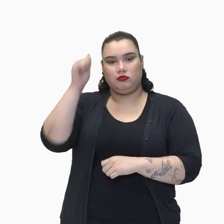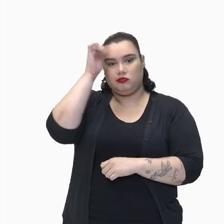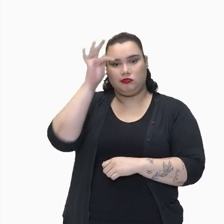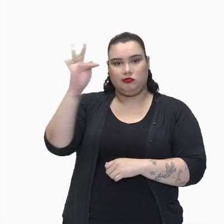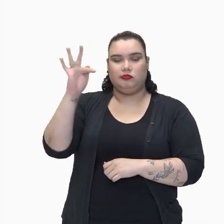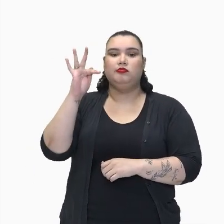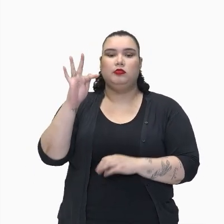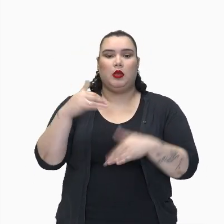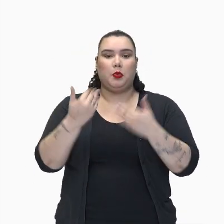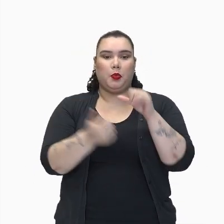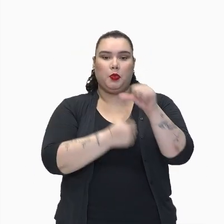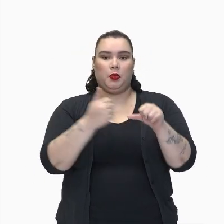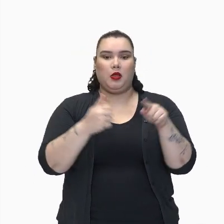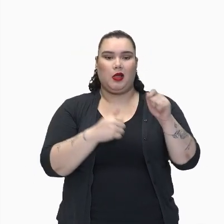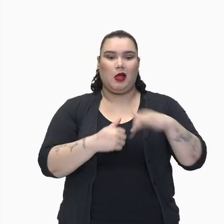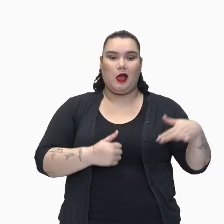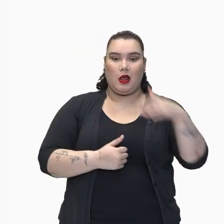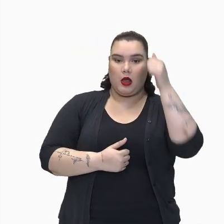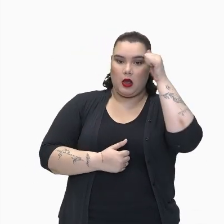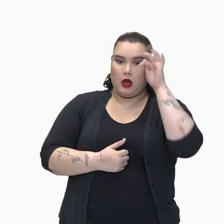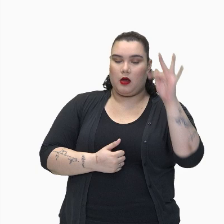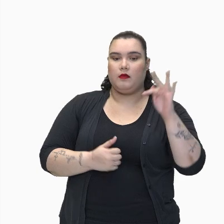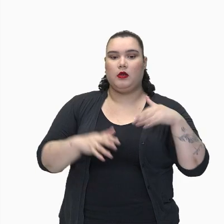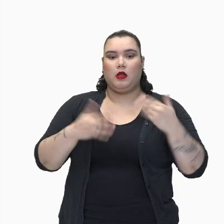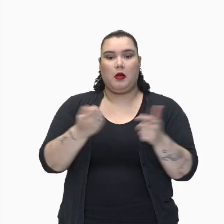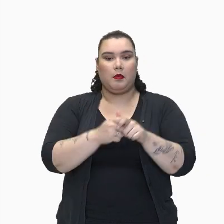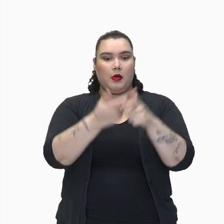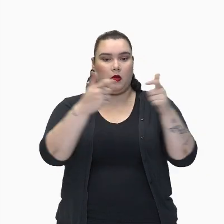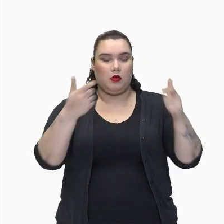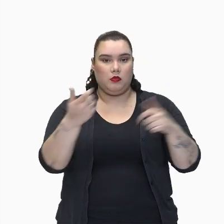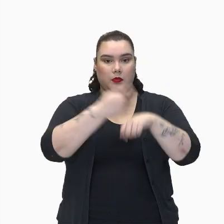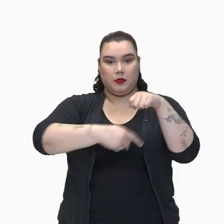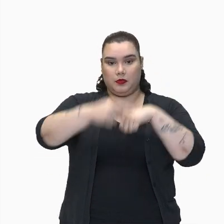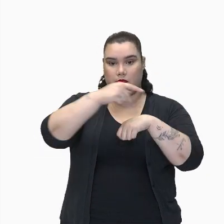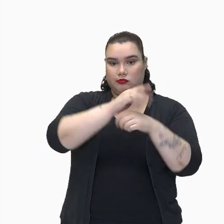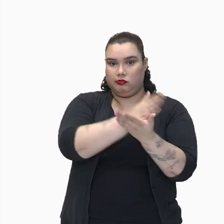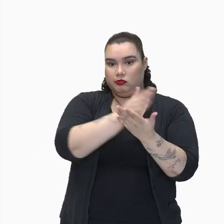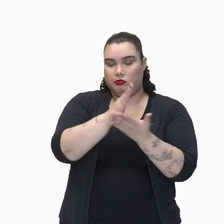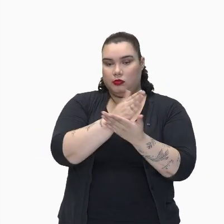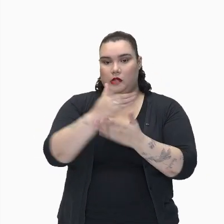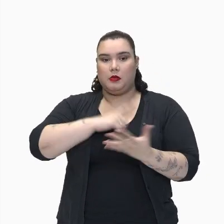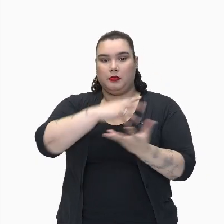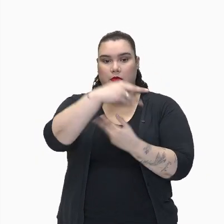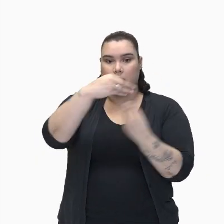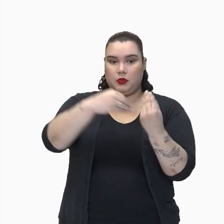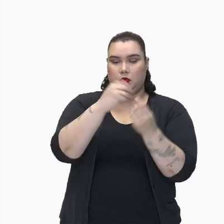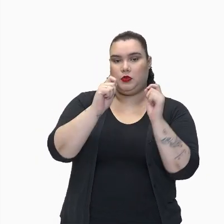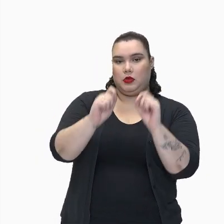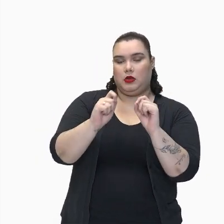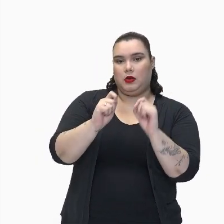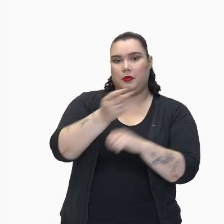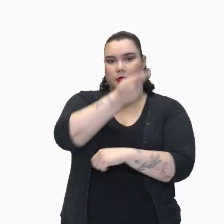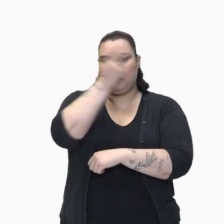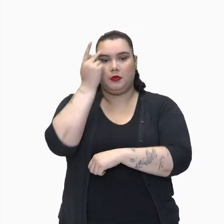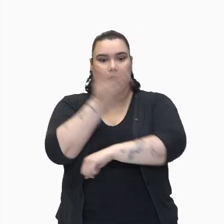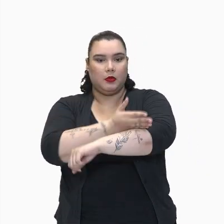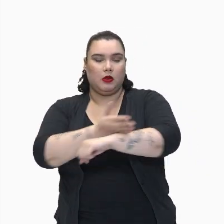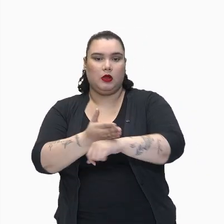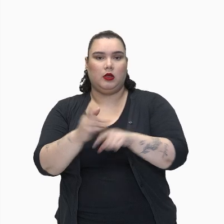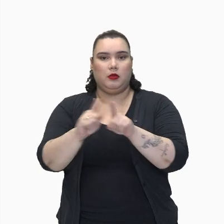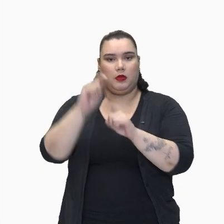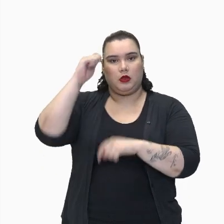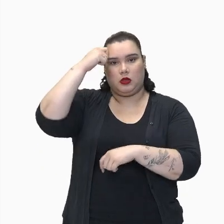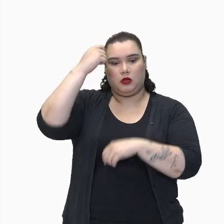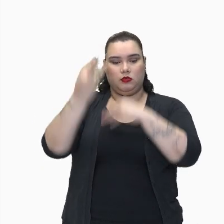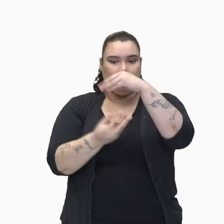a situação muda para a África, né? Sendo que a maioria, em alguns países, seguidos de mestiços, de brancos